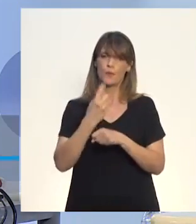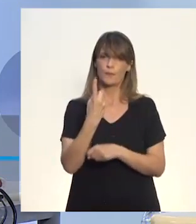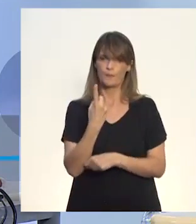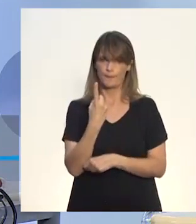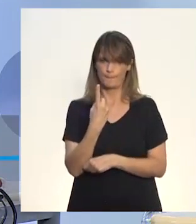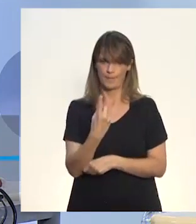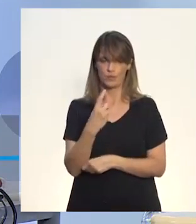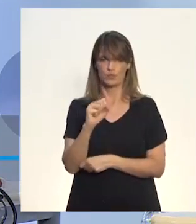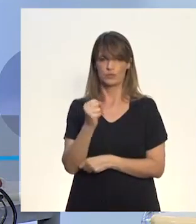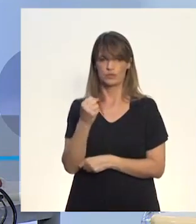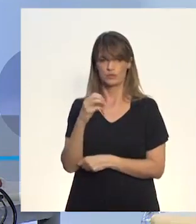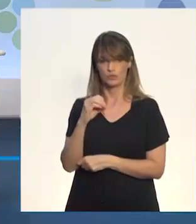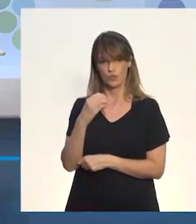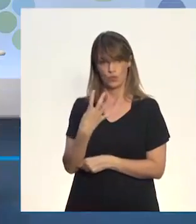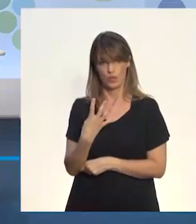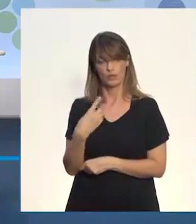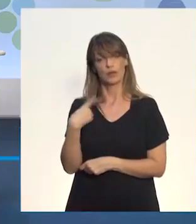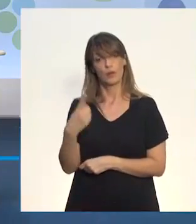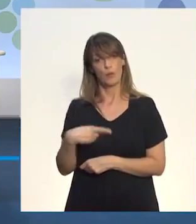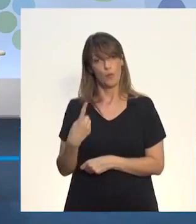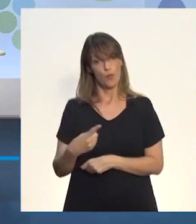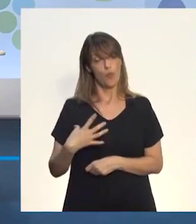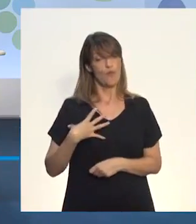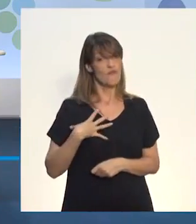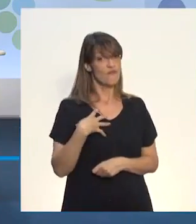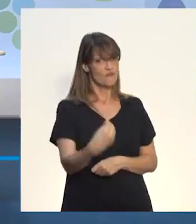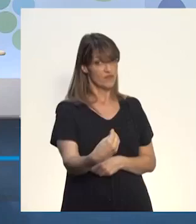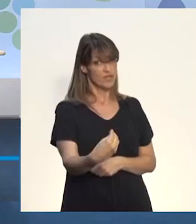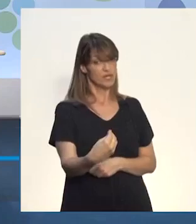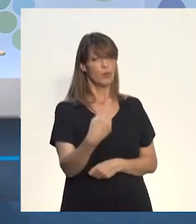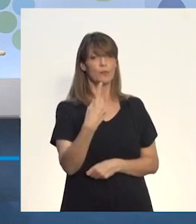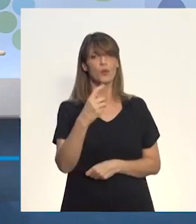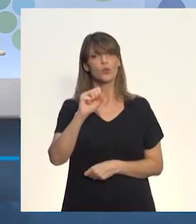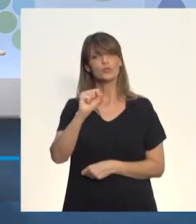dele assume o poder, né, fica alguns meses, e depois, em